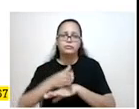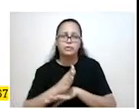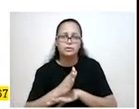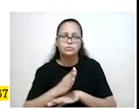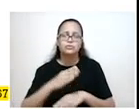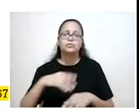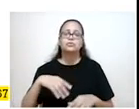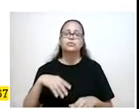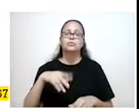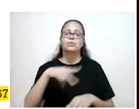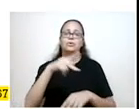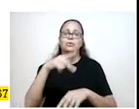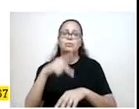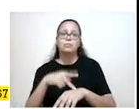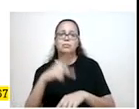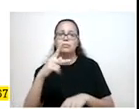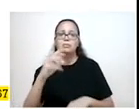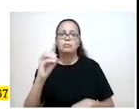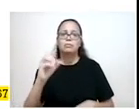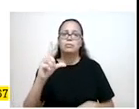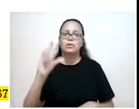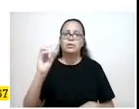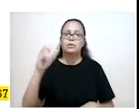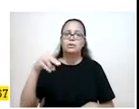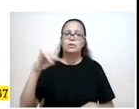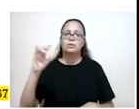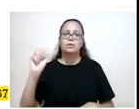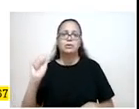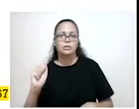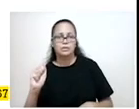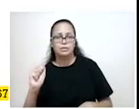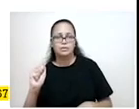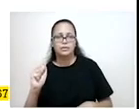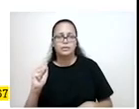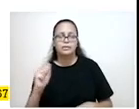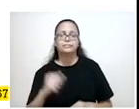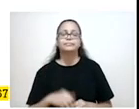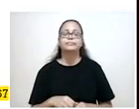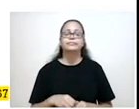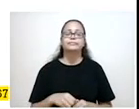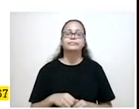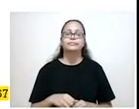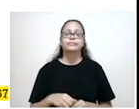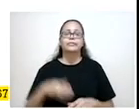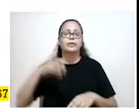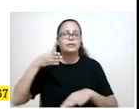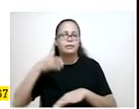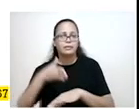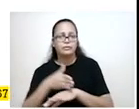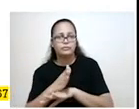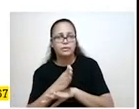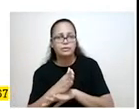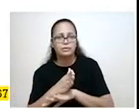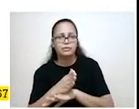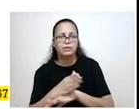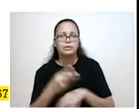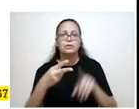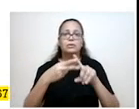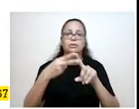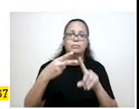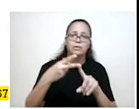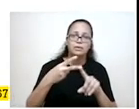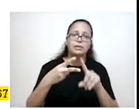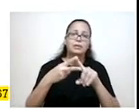dia 17 do mesmo mês. Diante da invasão, finalmente Inglaterra e França,